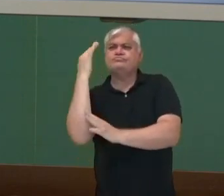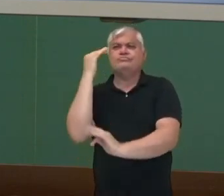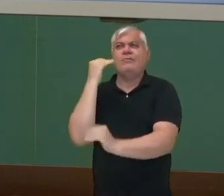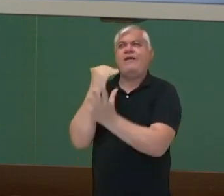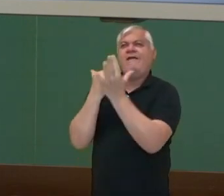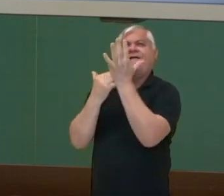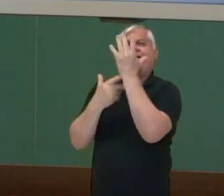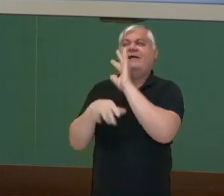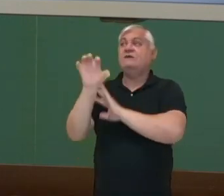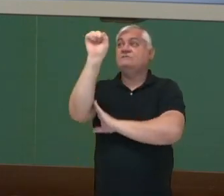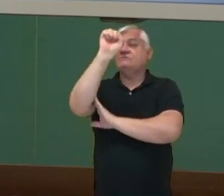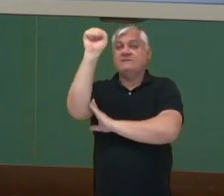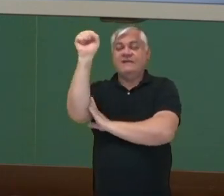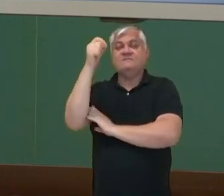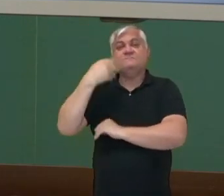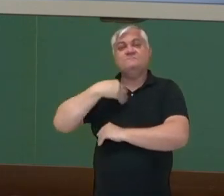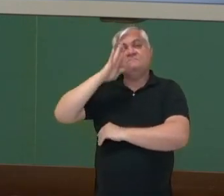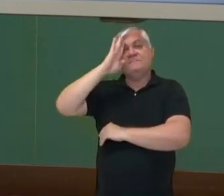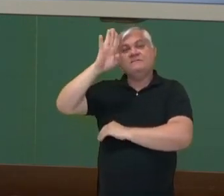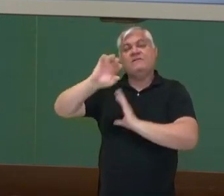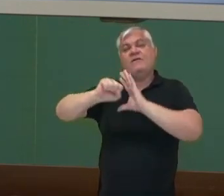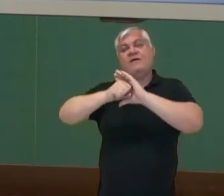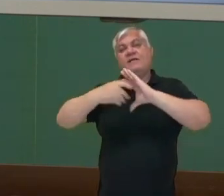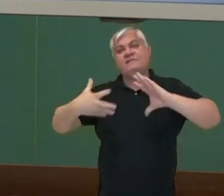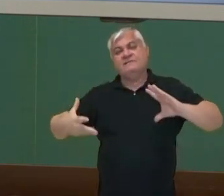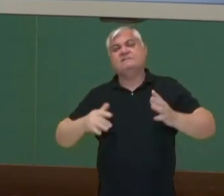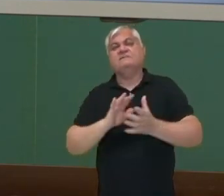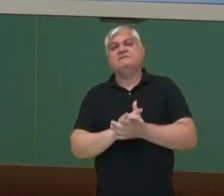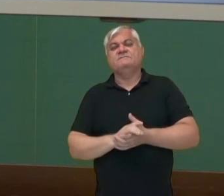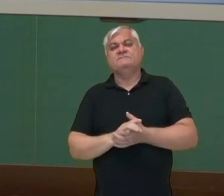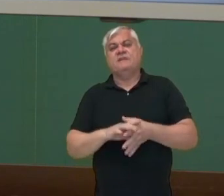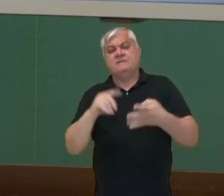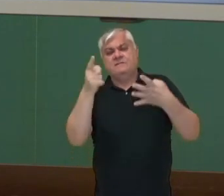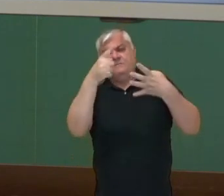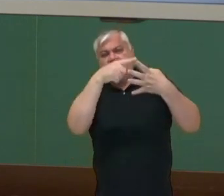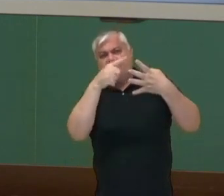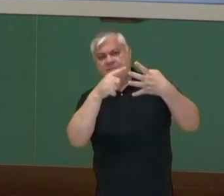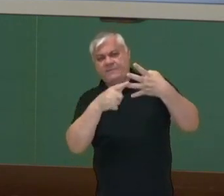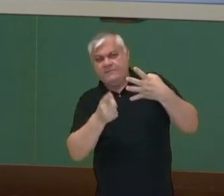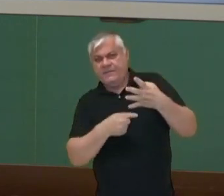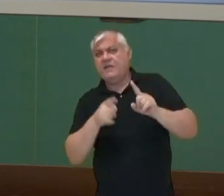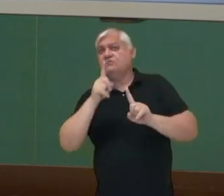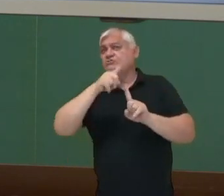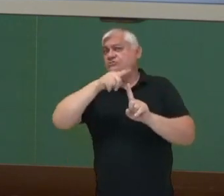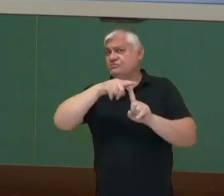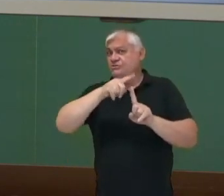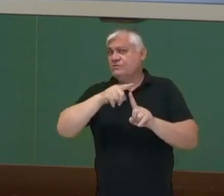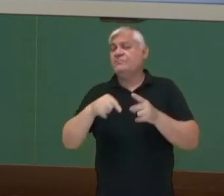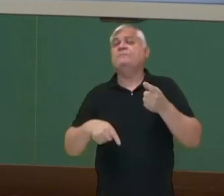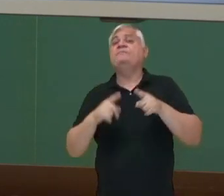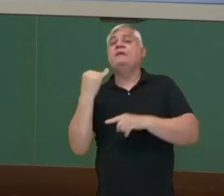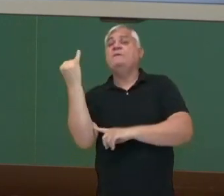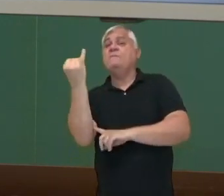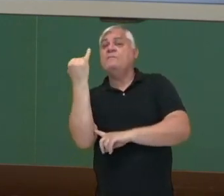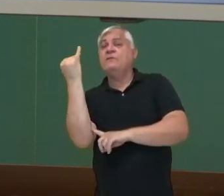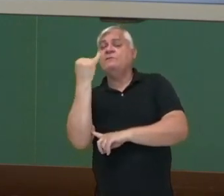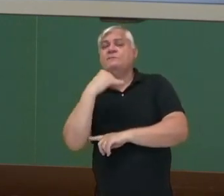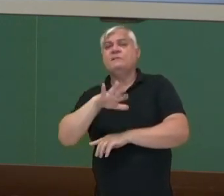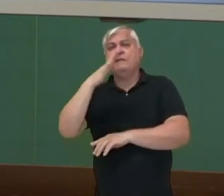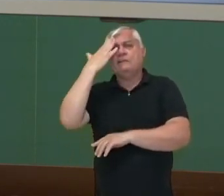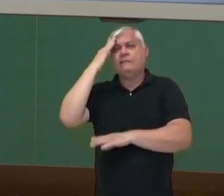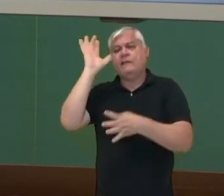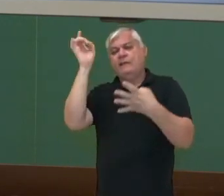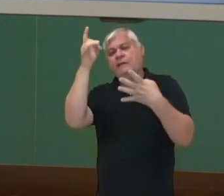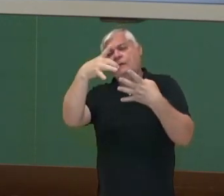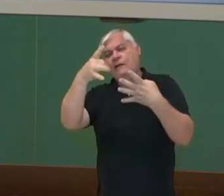as suas principais características nós conhecemos. Quais os tipos de vegetação e qual a importância de se entender